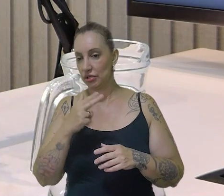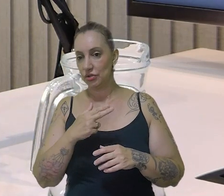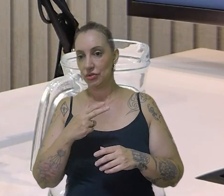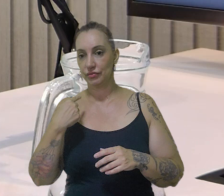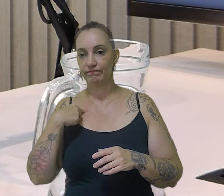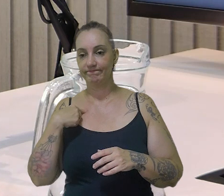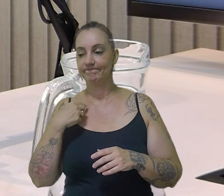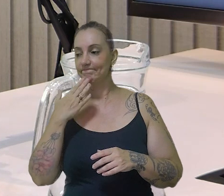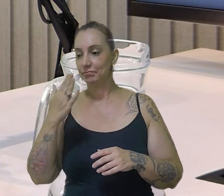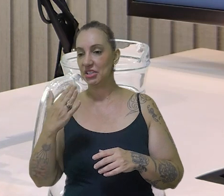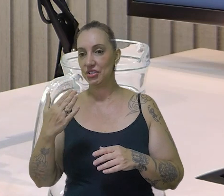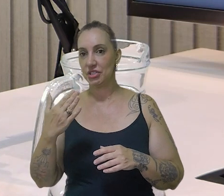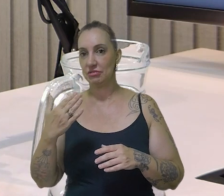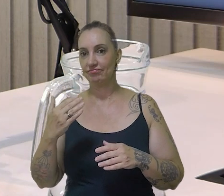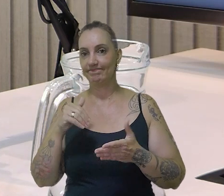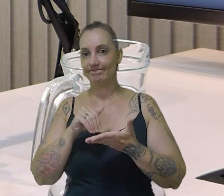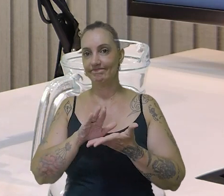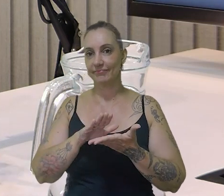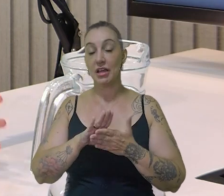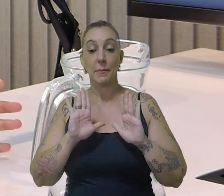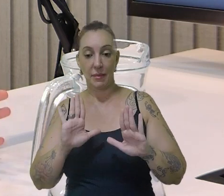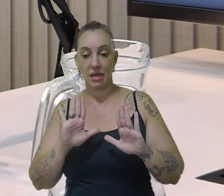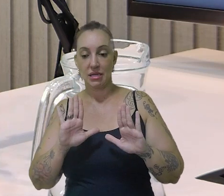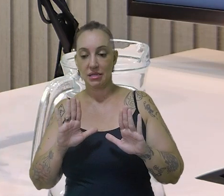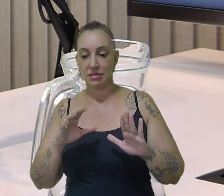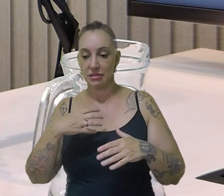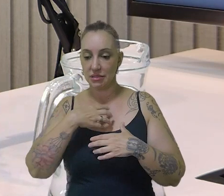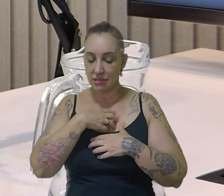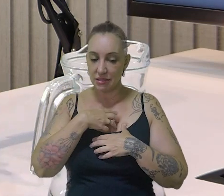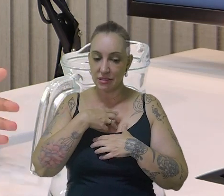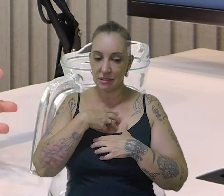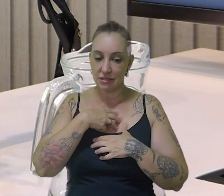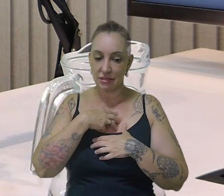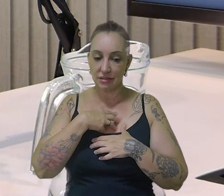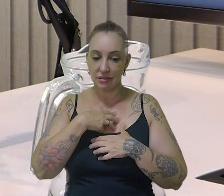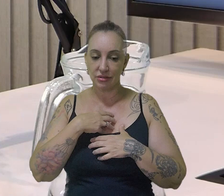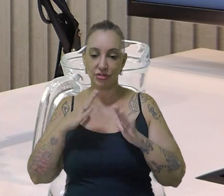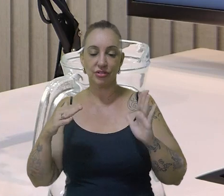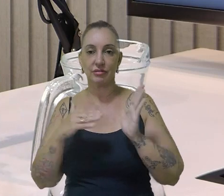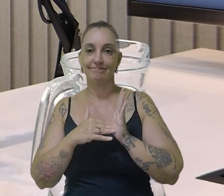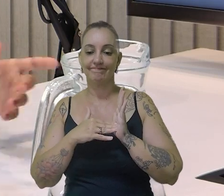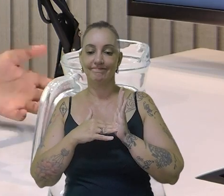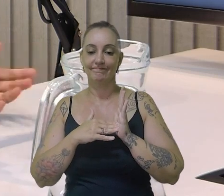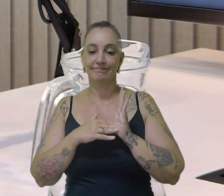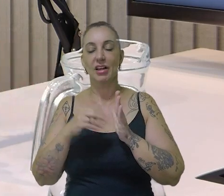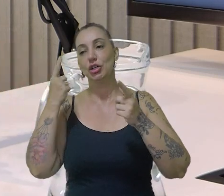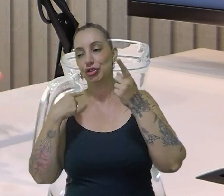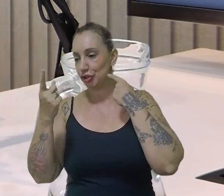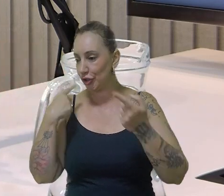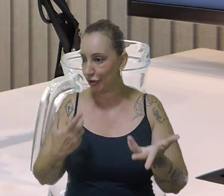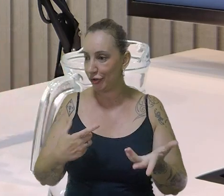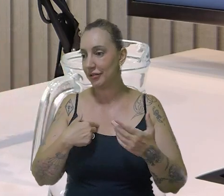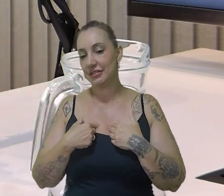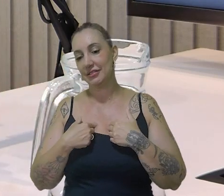tipo pedir para sair mesmo assim mas já era uma saída que tava dada assim rolou uma um choro